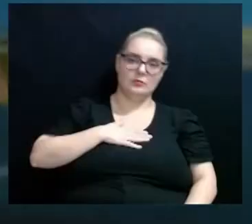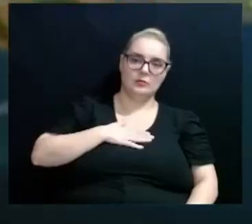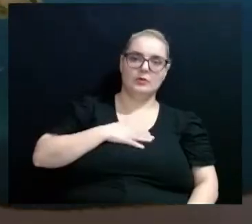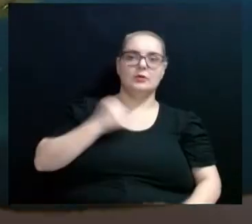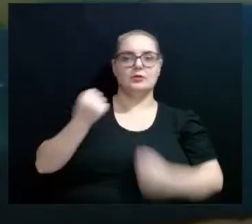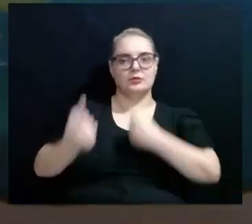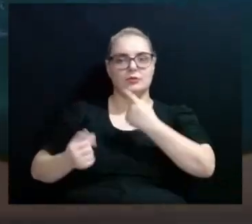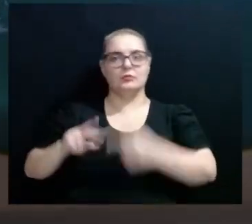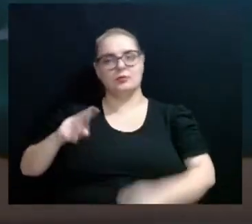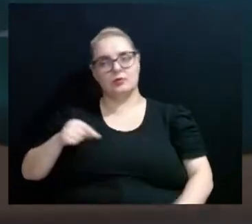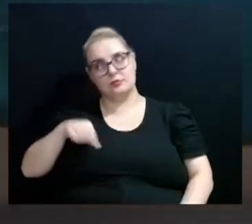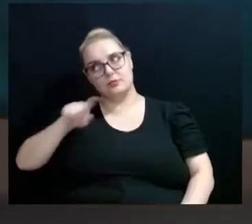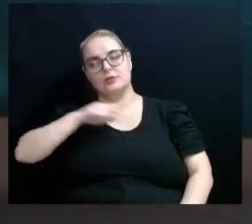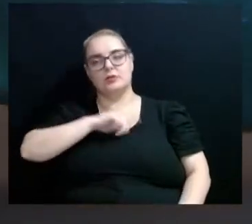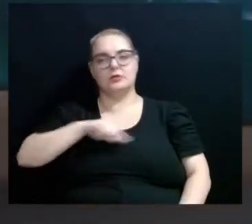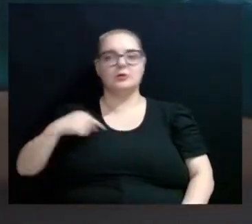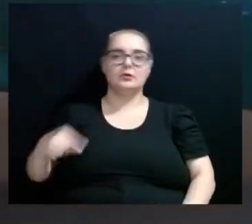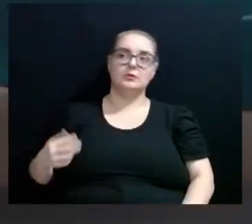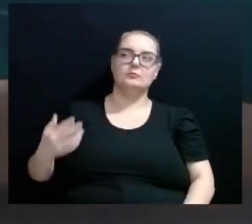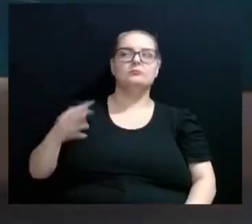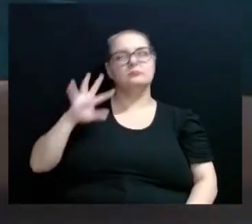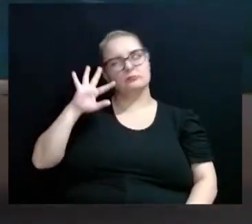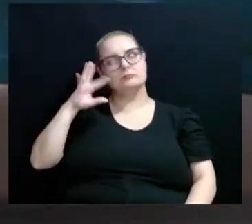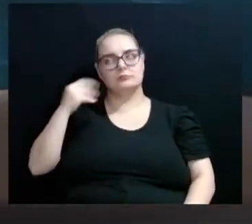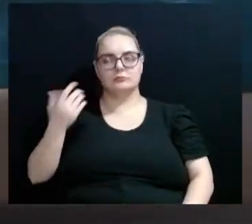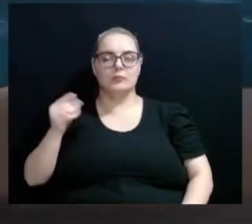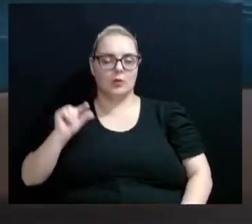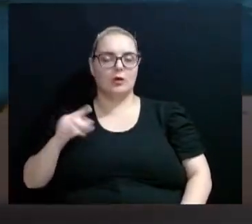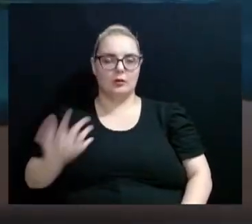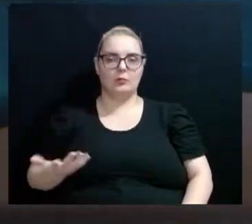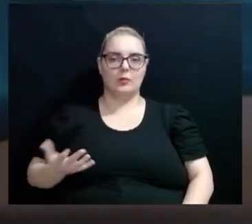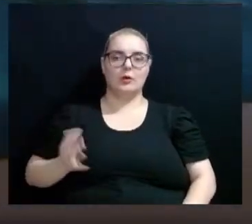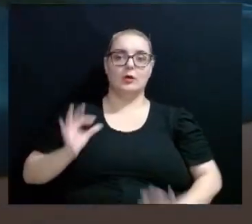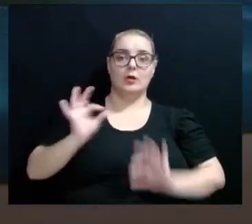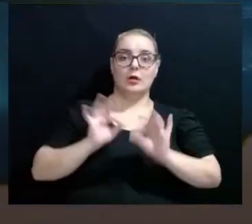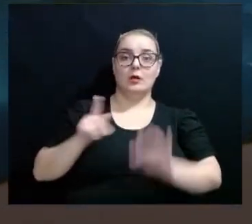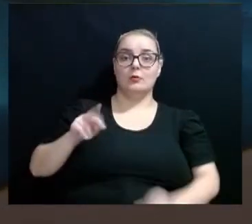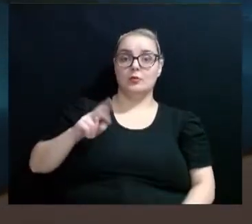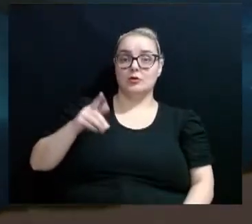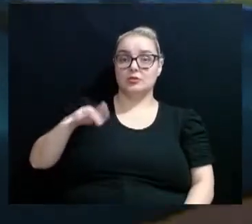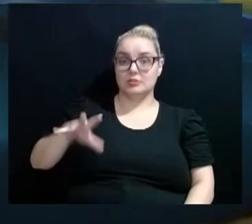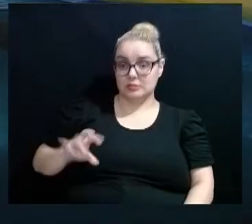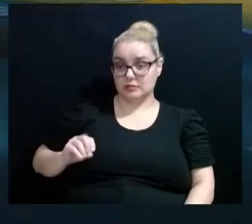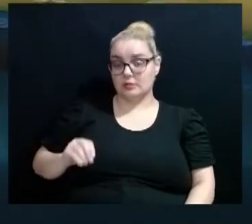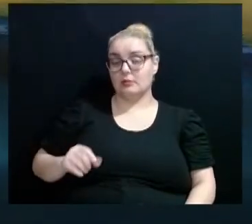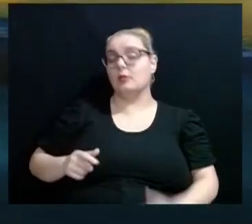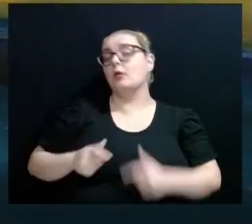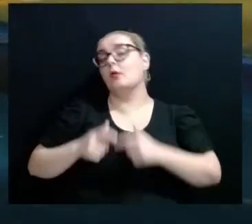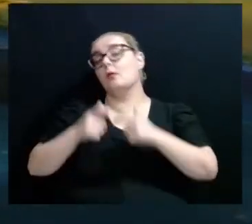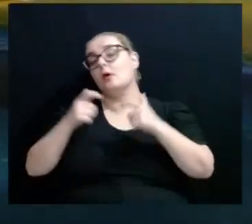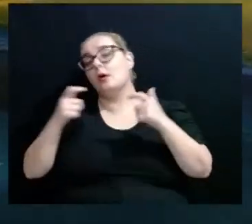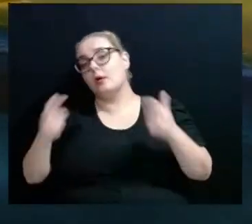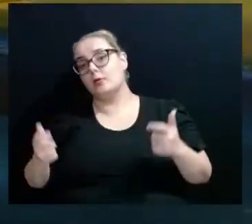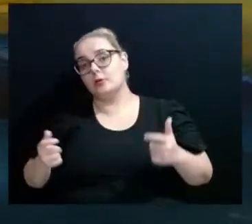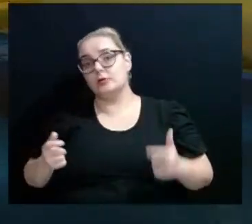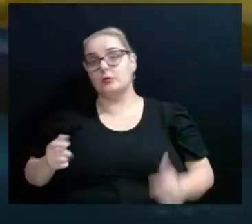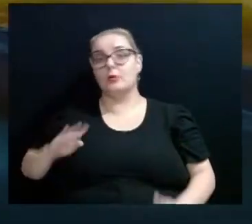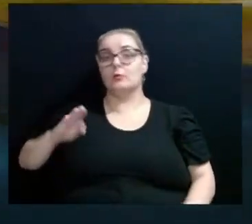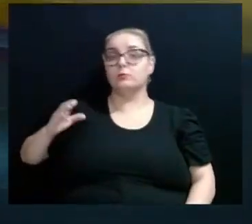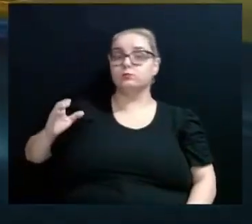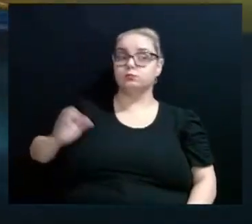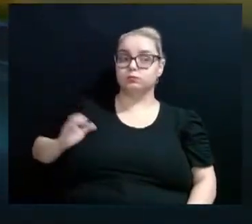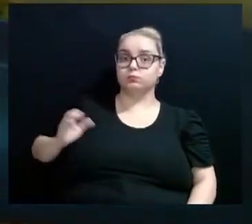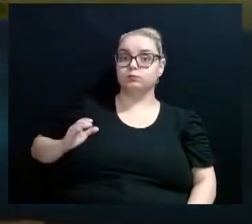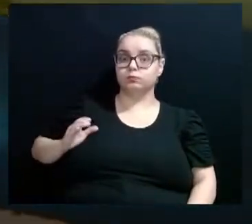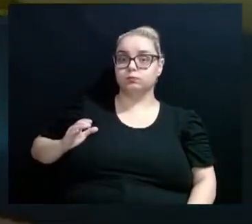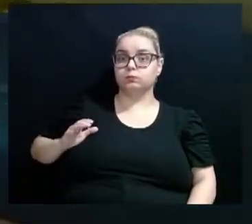já fui à China algumas vezes, eu tenho familiaridade. E a projeção é que a maior parte dos